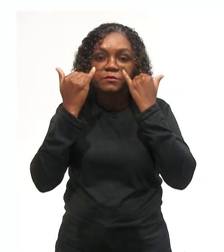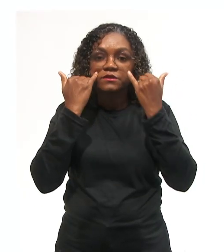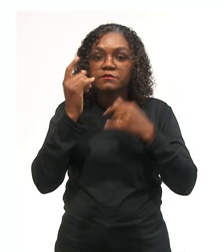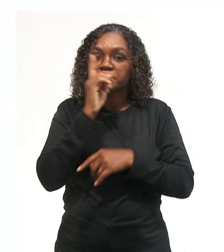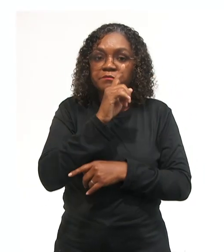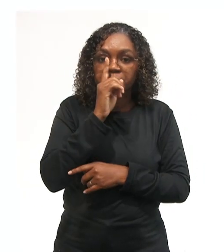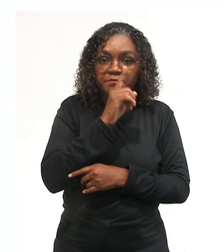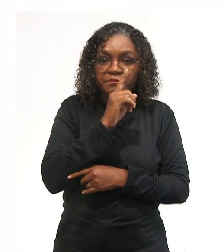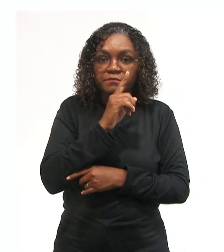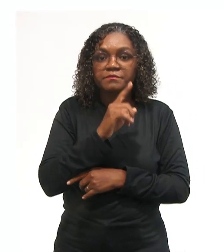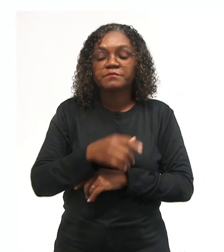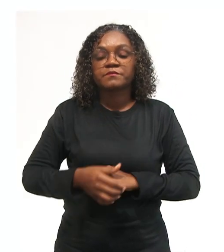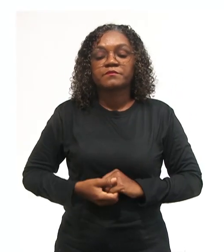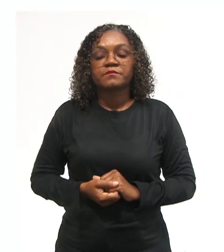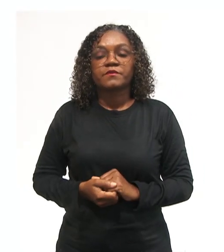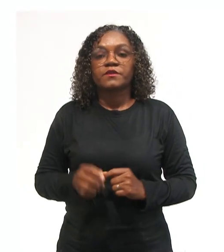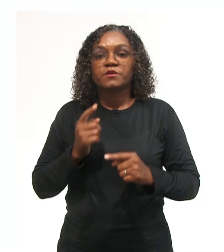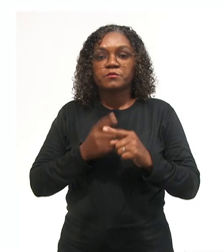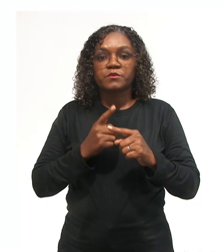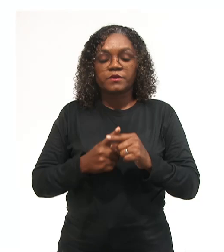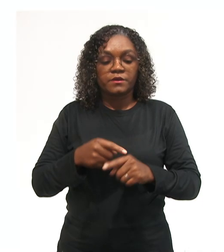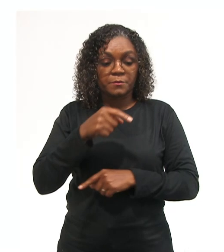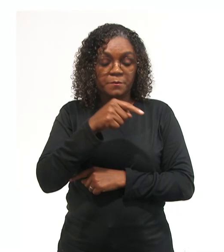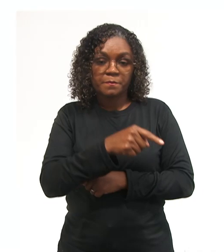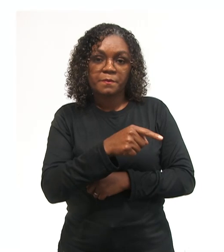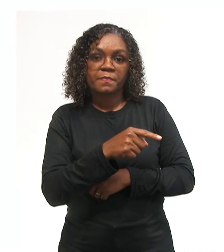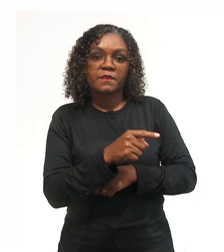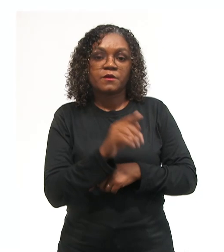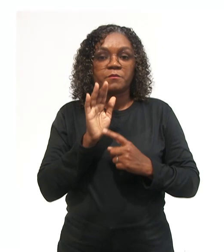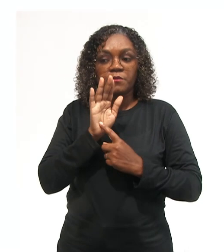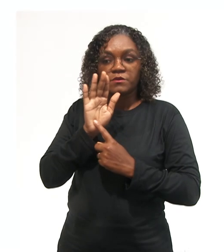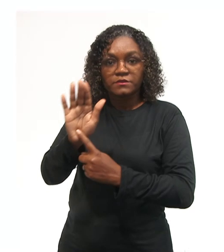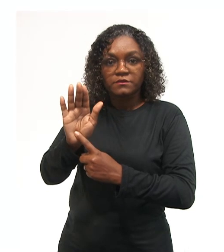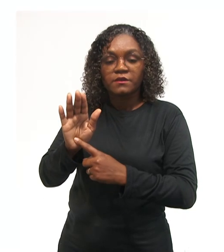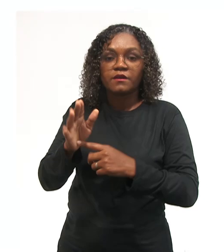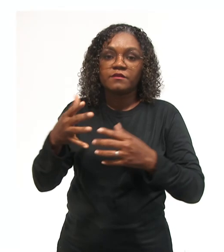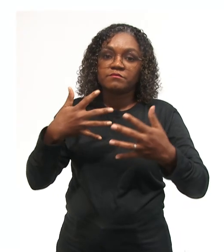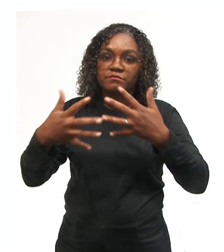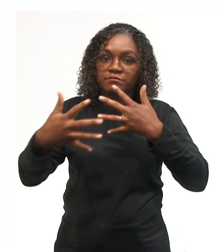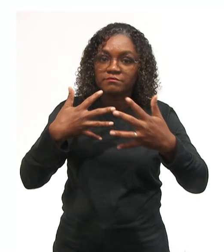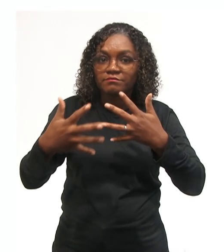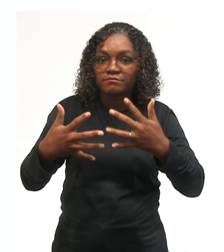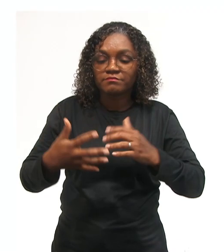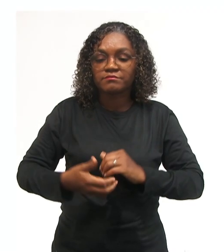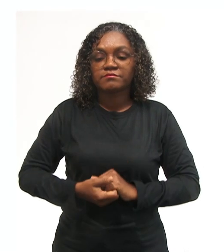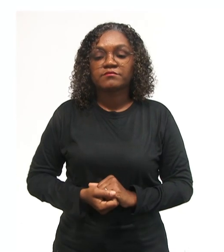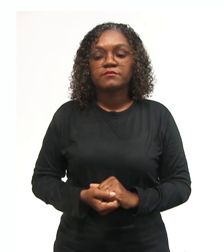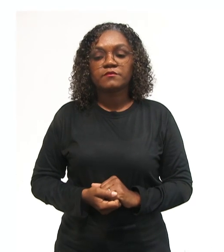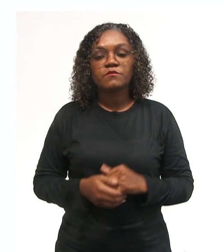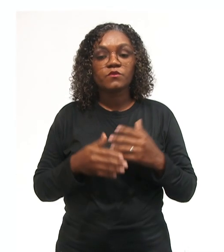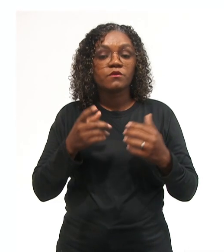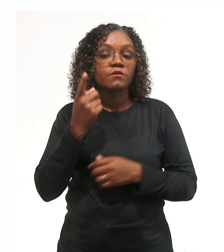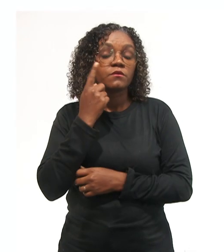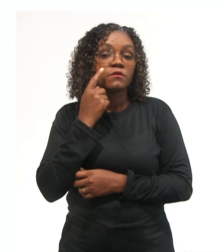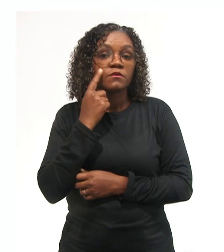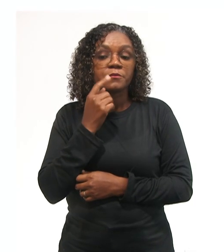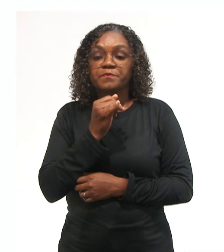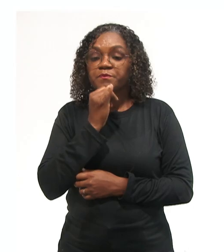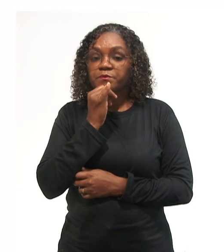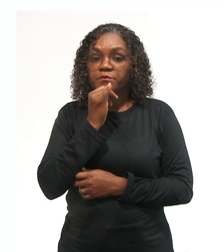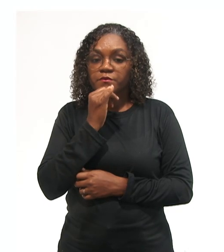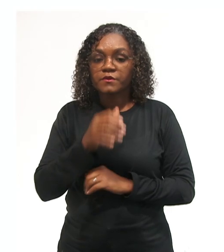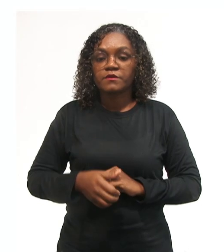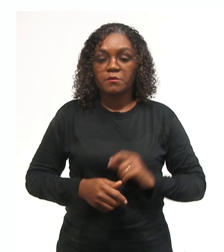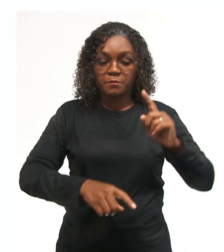quem está oferecendo um produto ou um serviço e aqueles que adquirem. Vamos agora a alguns exemplos. Um exemplo de